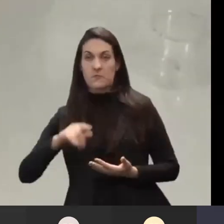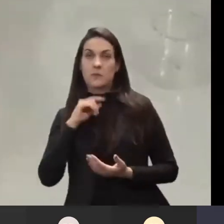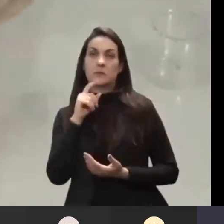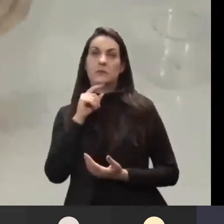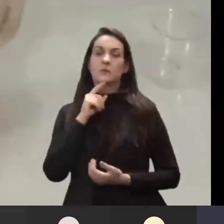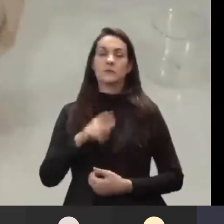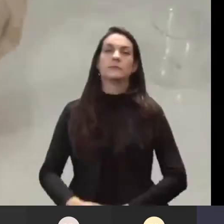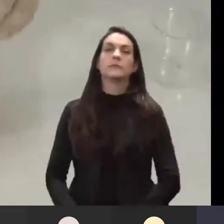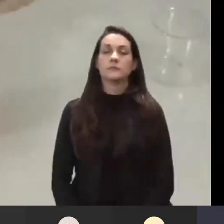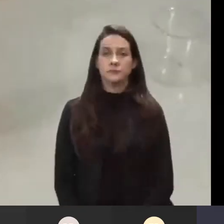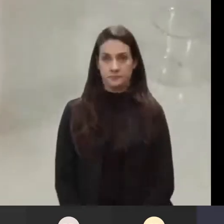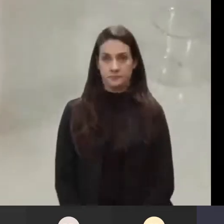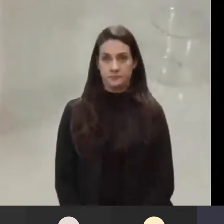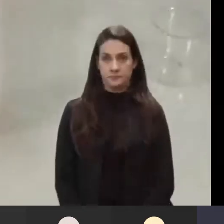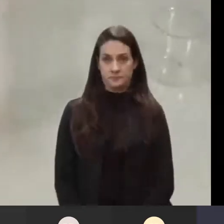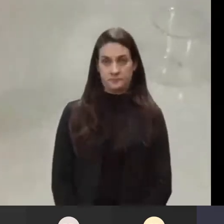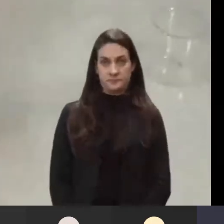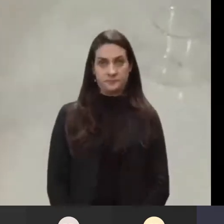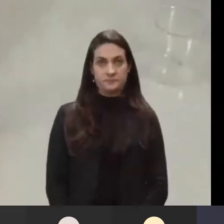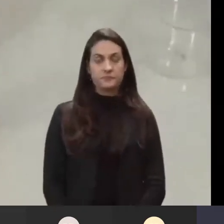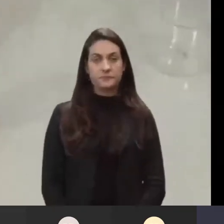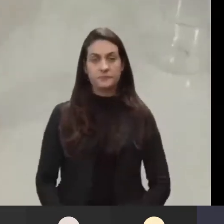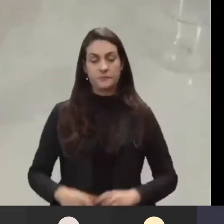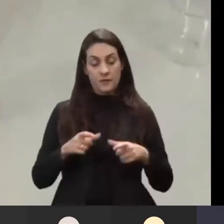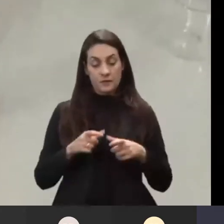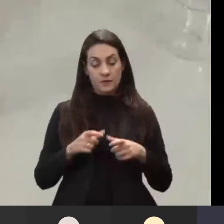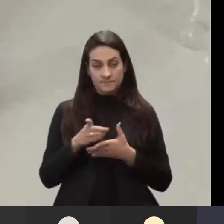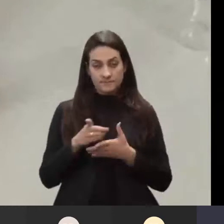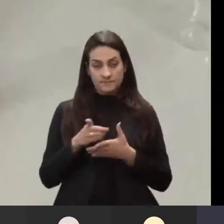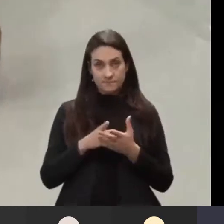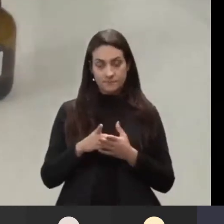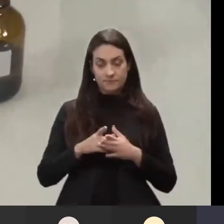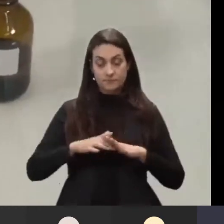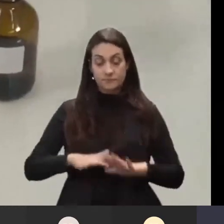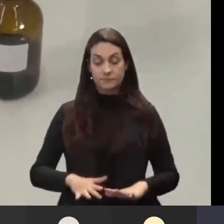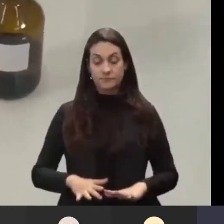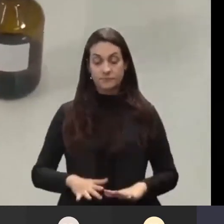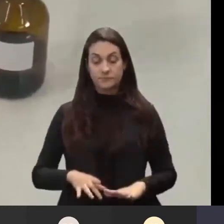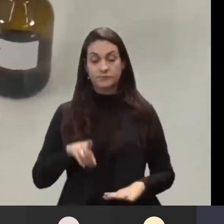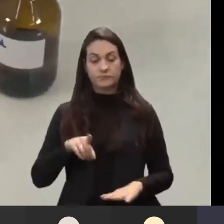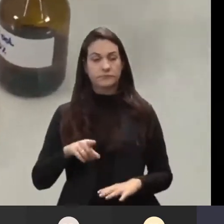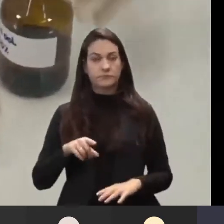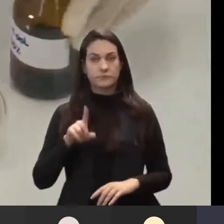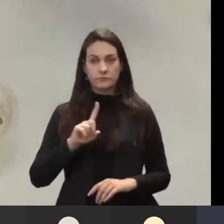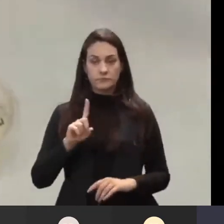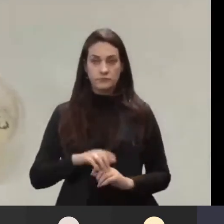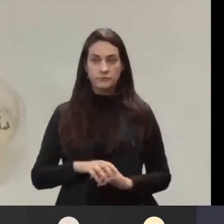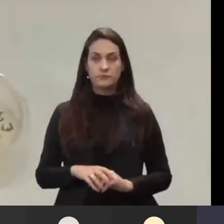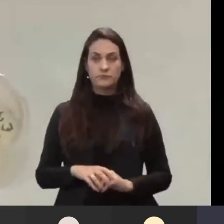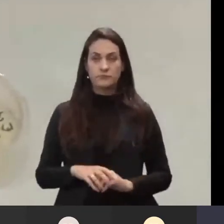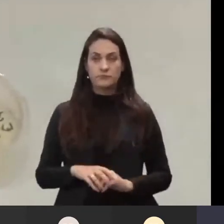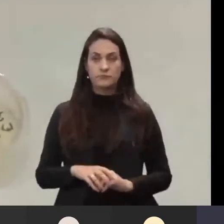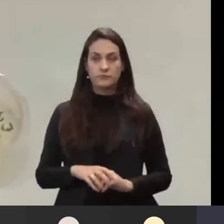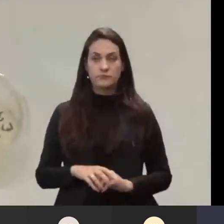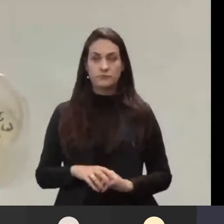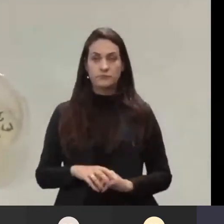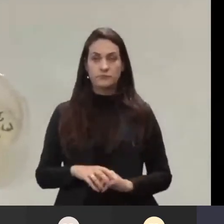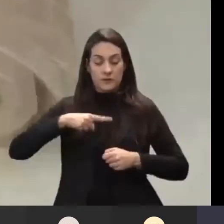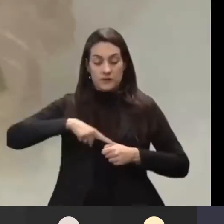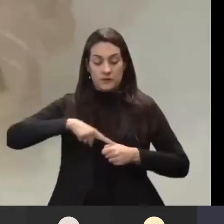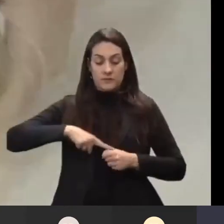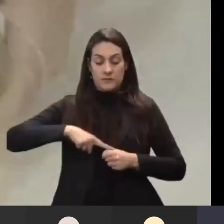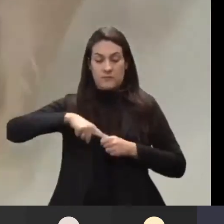inibição correto. Então, aonde o disco cair, se não foi no local que você demarcou, você deixa e pressiona,